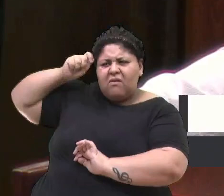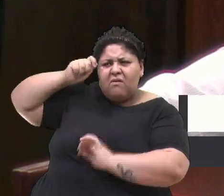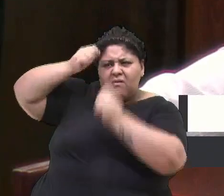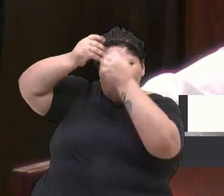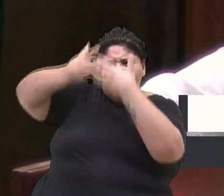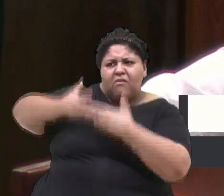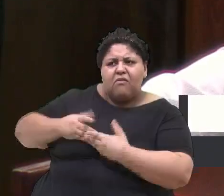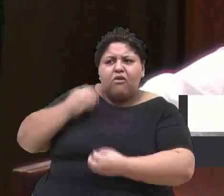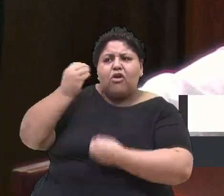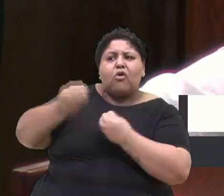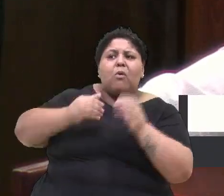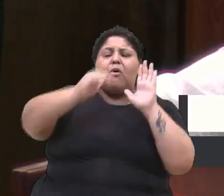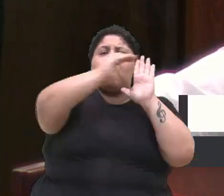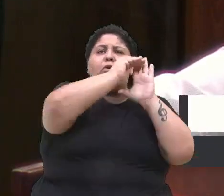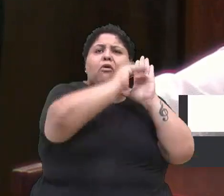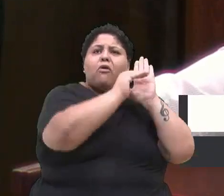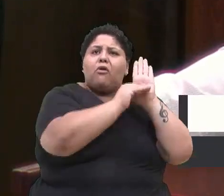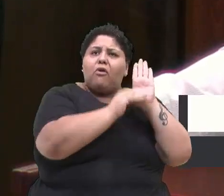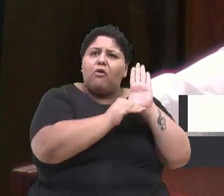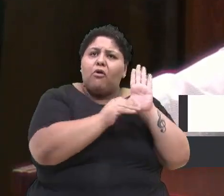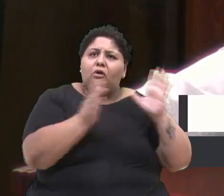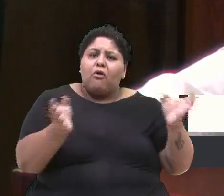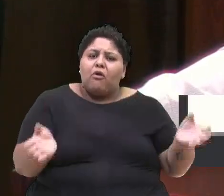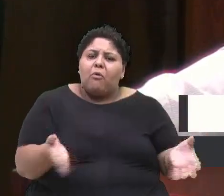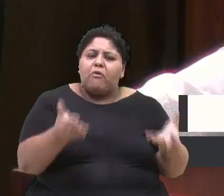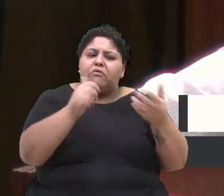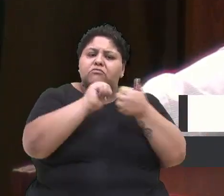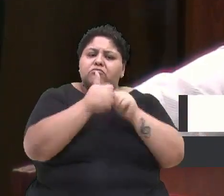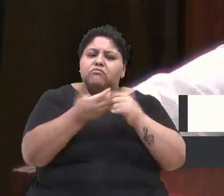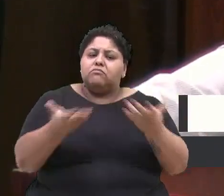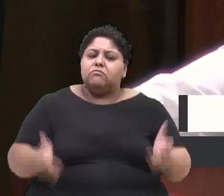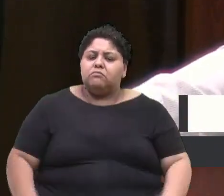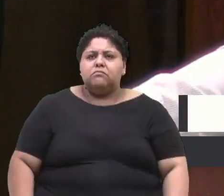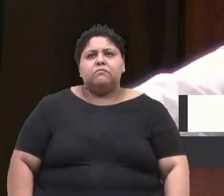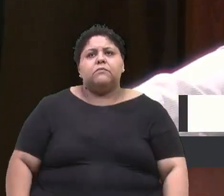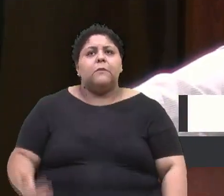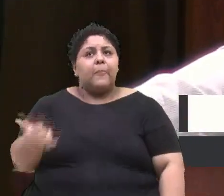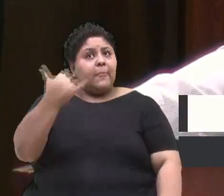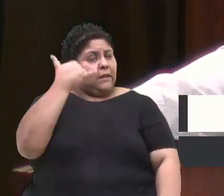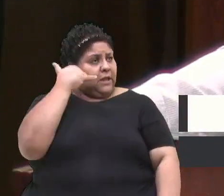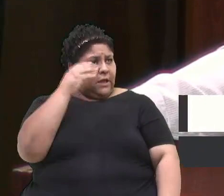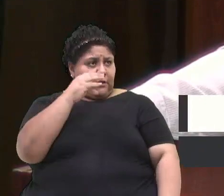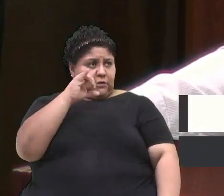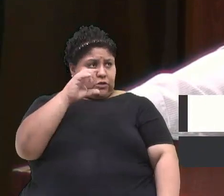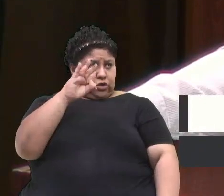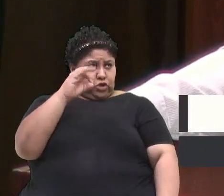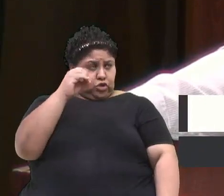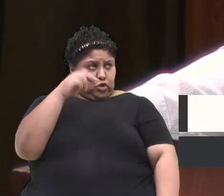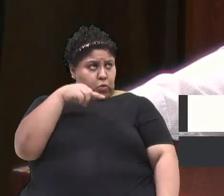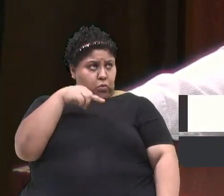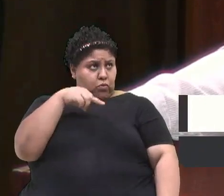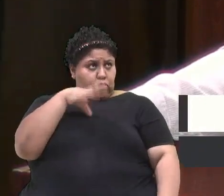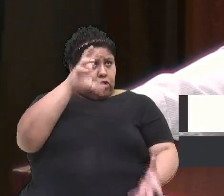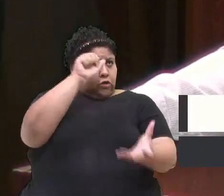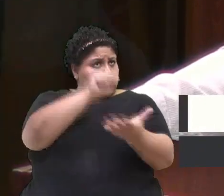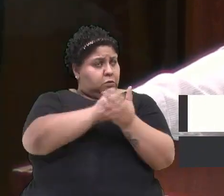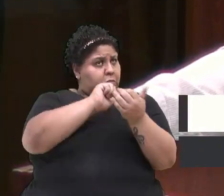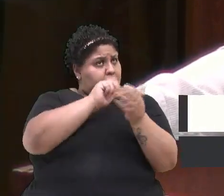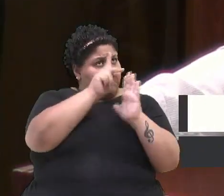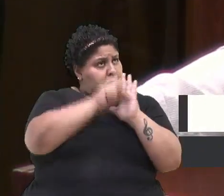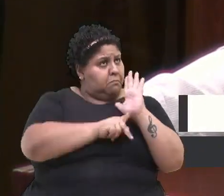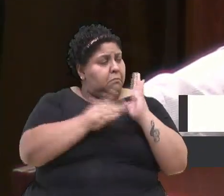qual programa? A lei de incentivo ao esporte, tal. Aí eu liguei para o Citon, e nós não tínhamos inscrito o projeto. E aí um